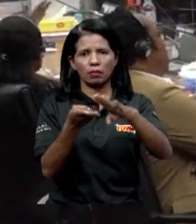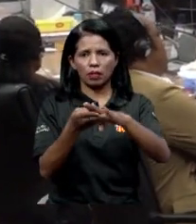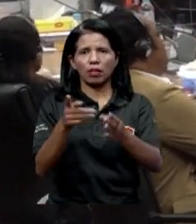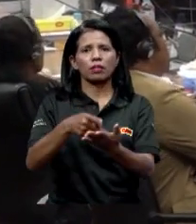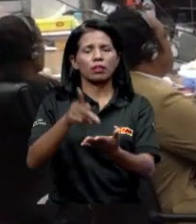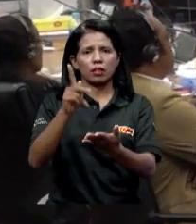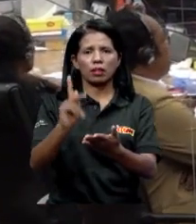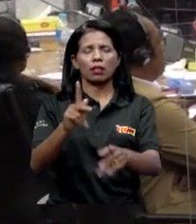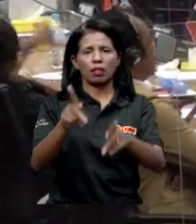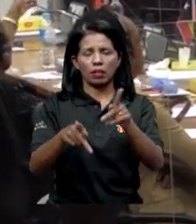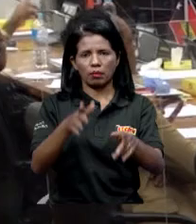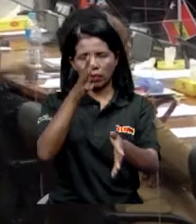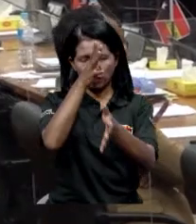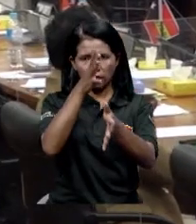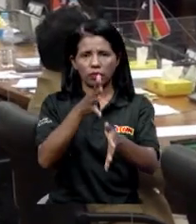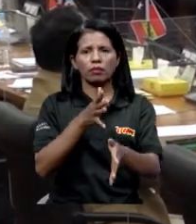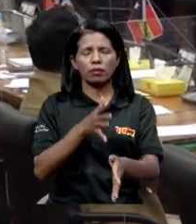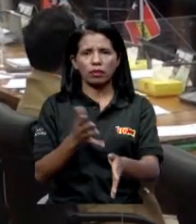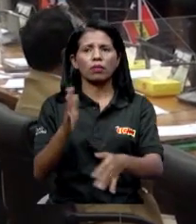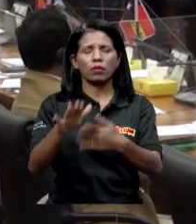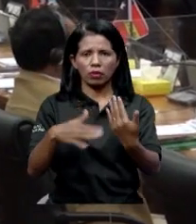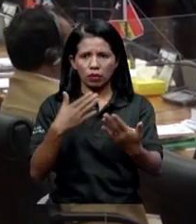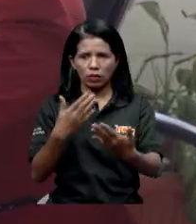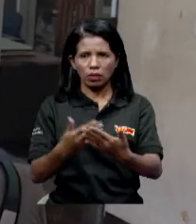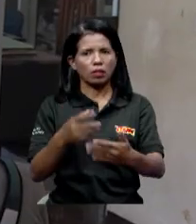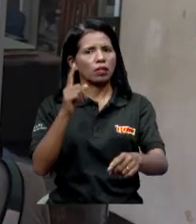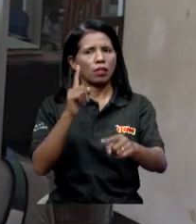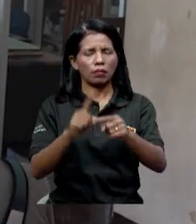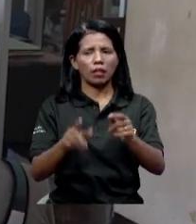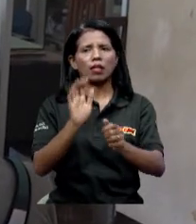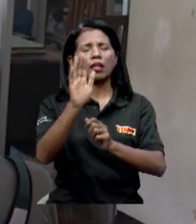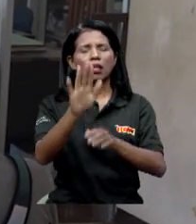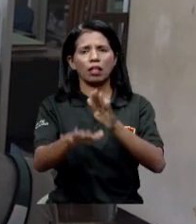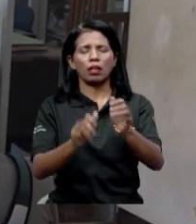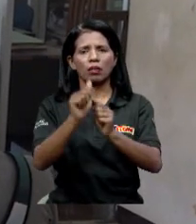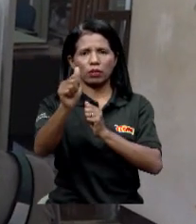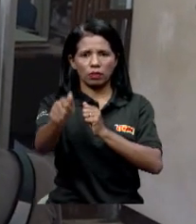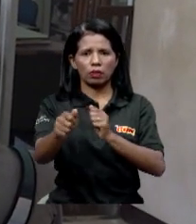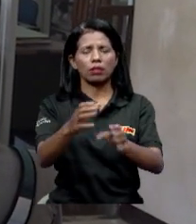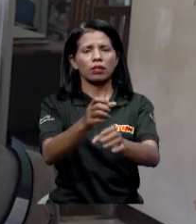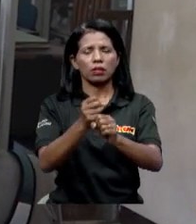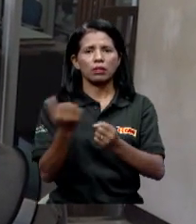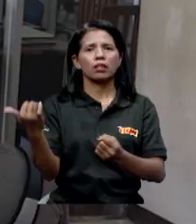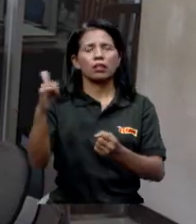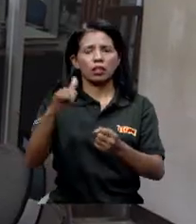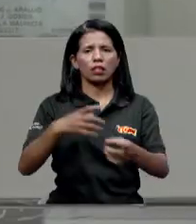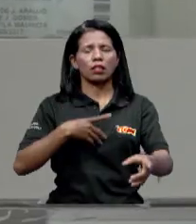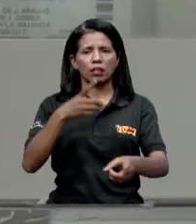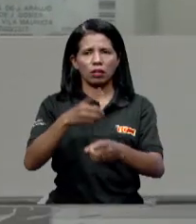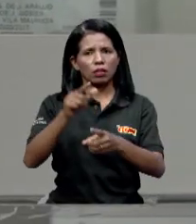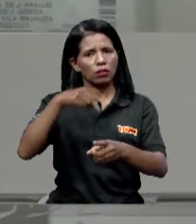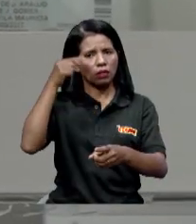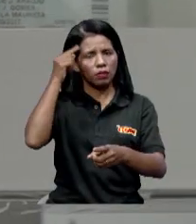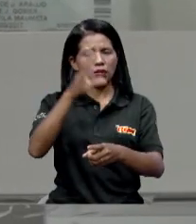para idoso to área rurais, no ne idoso, no inválidas, la bela lao dog, rodecimo, se ne direito. Tiro plano e fulané, governo se